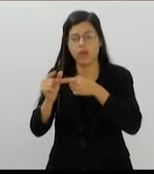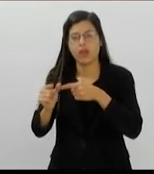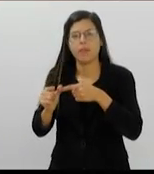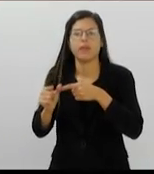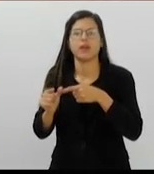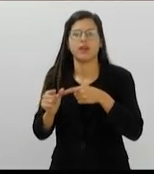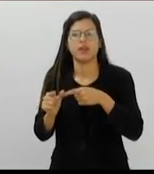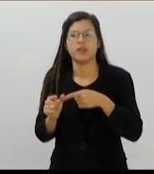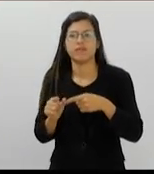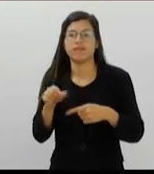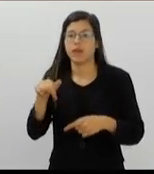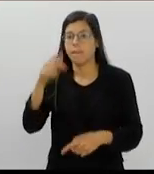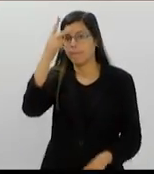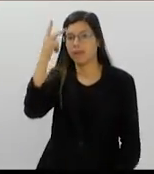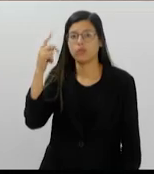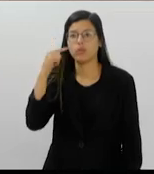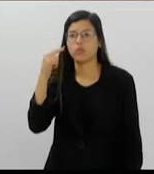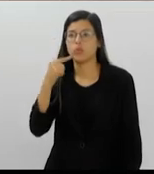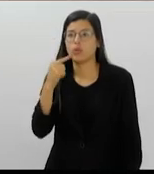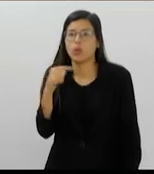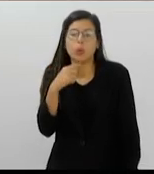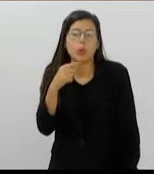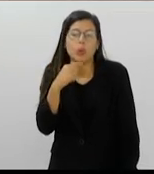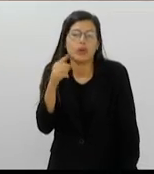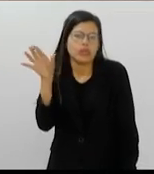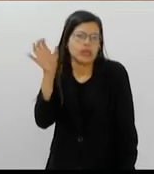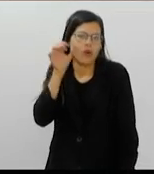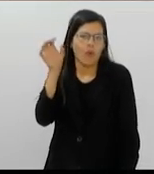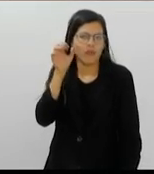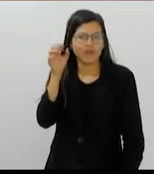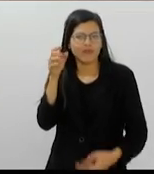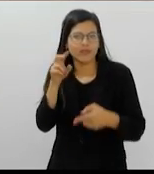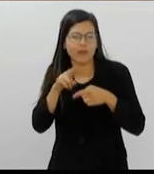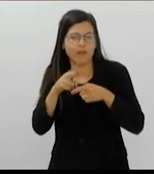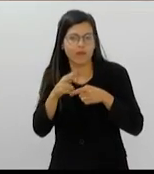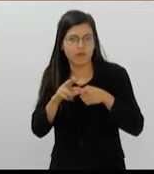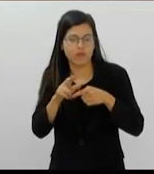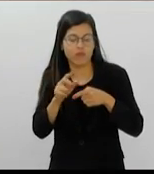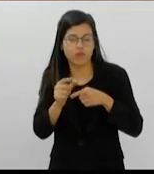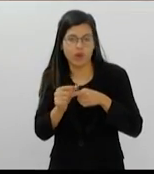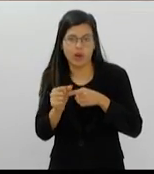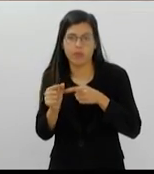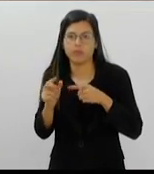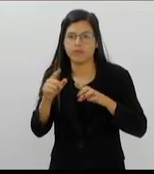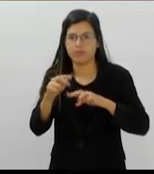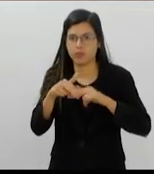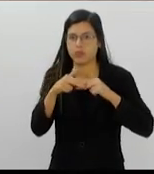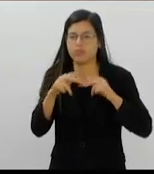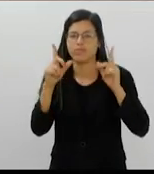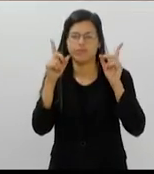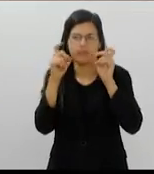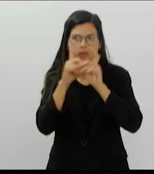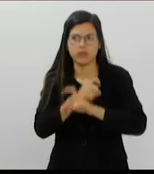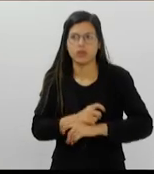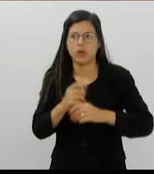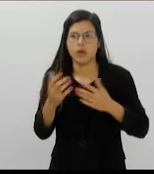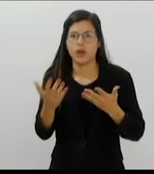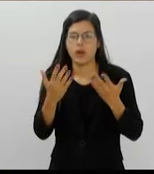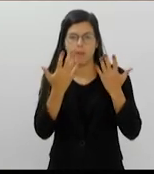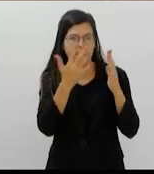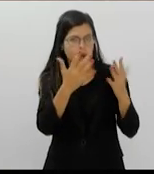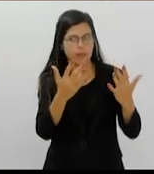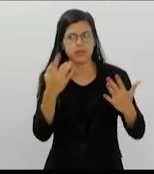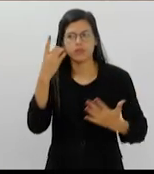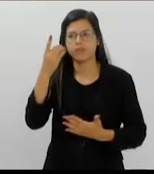fonemas. No caso da pessoa surda, não consegue ouvir os fonemas. Então, a dificuldade dessa inclusão. Por isso, queria parabenizar a deputada. Eu acho que isso,